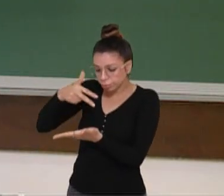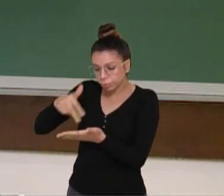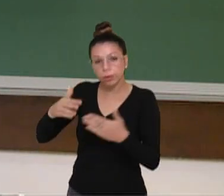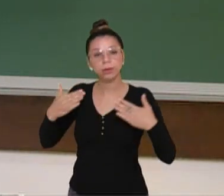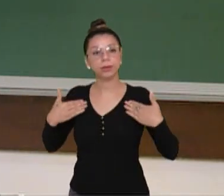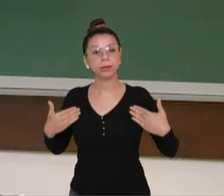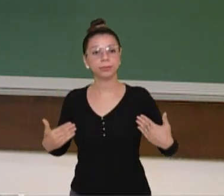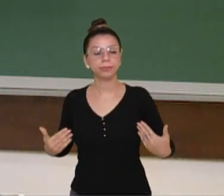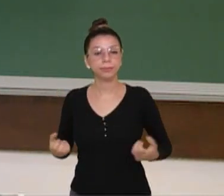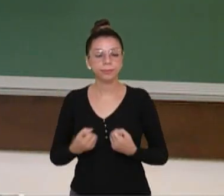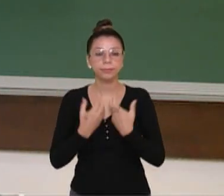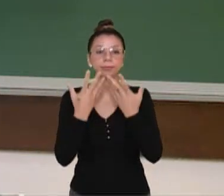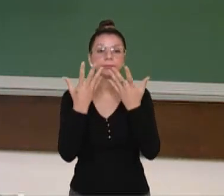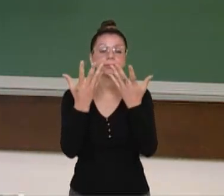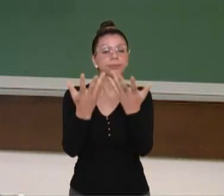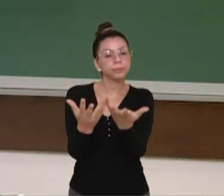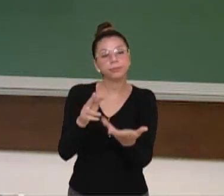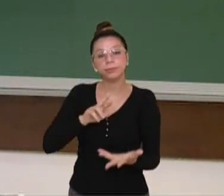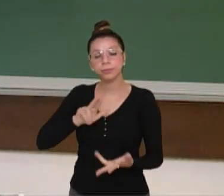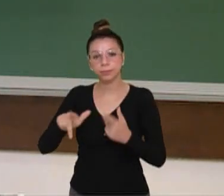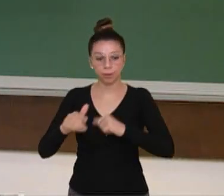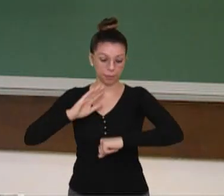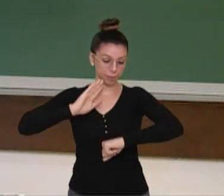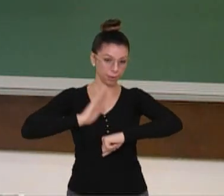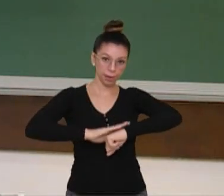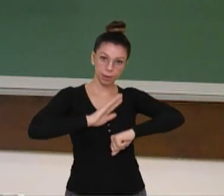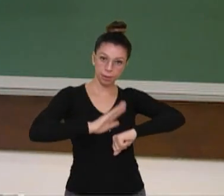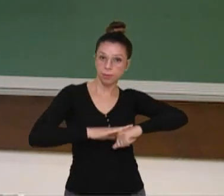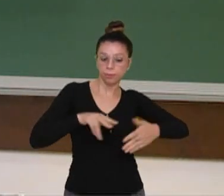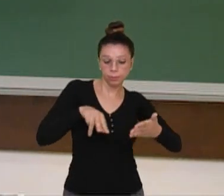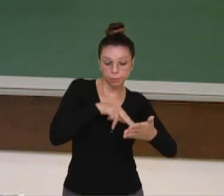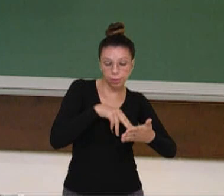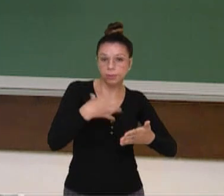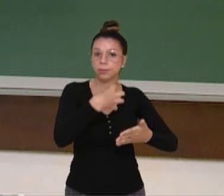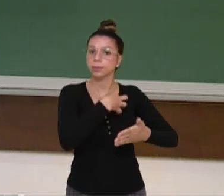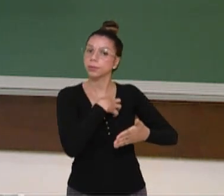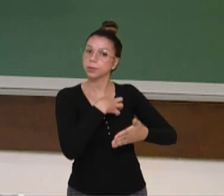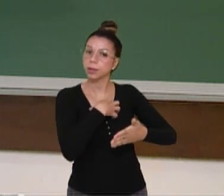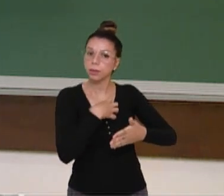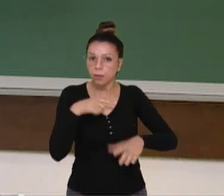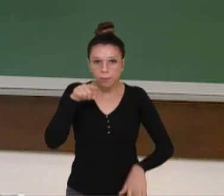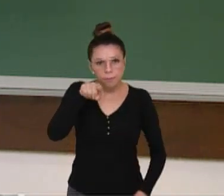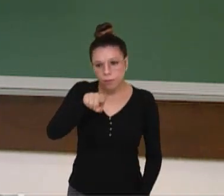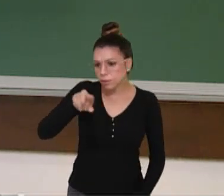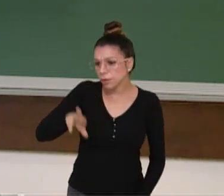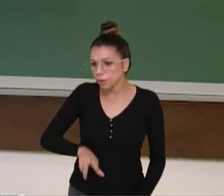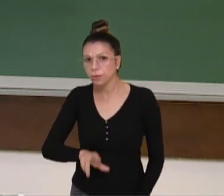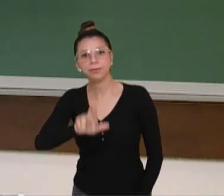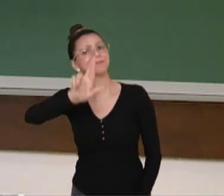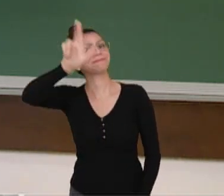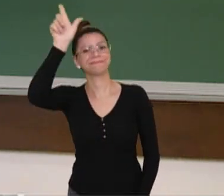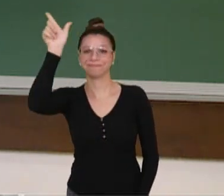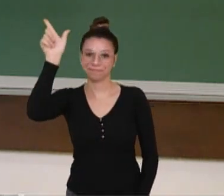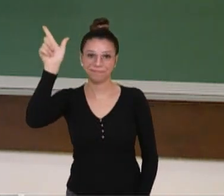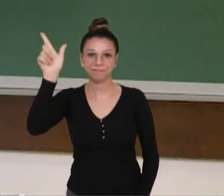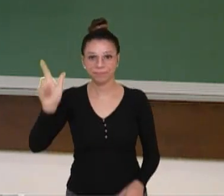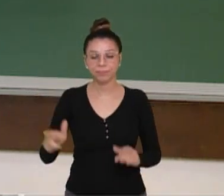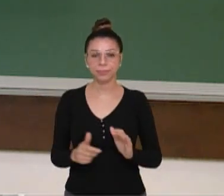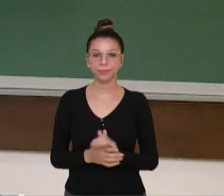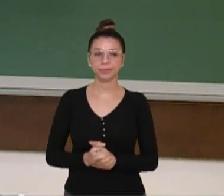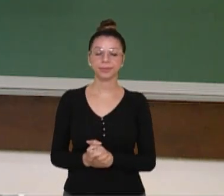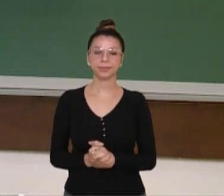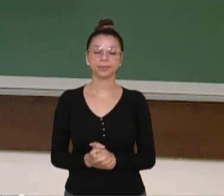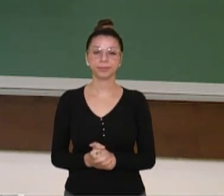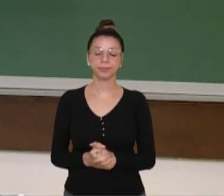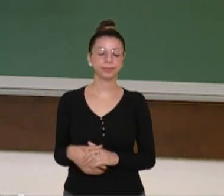forma diferente que eu. Então, eu danço de uma forma, mas você provavelmente vai dançar de uma outra forma.